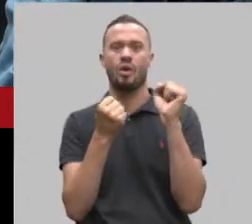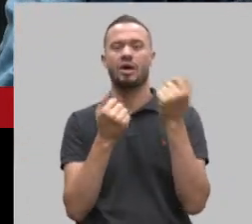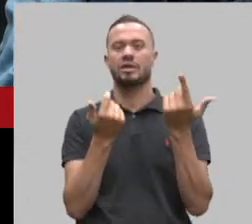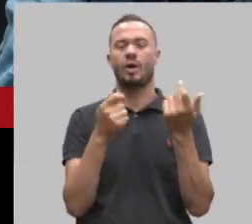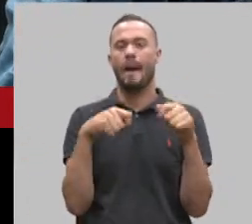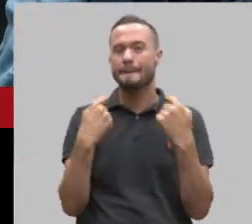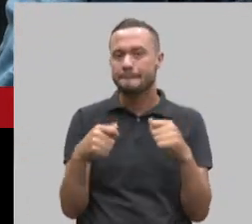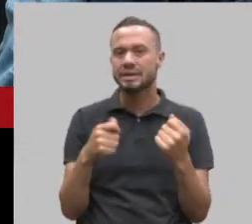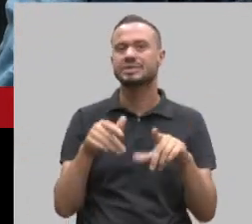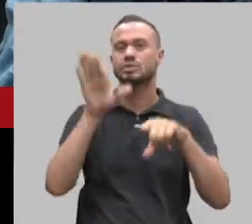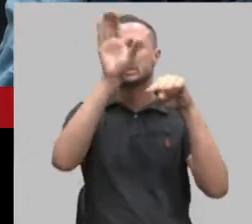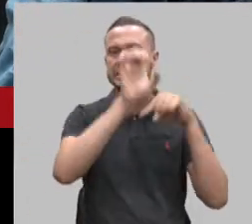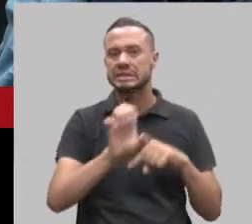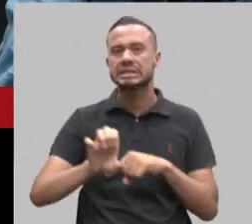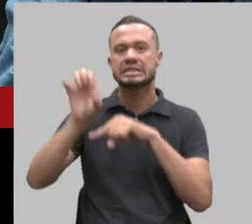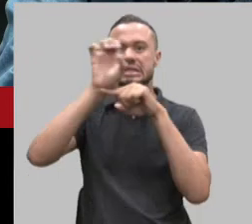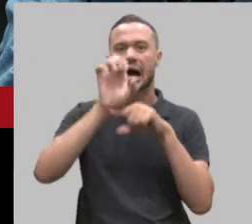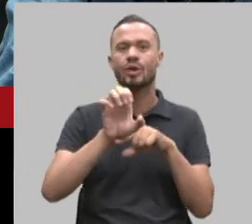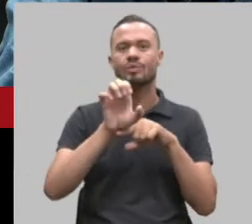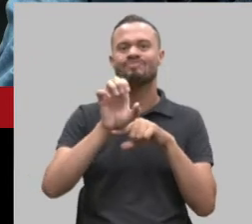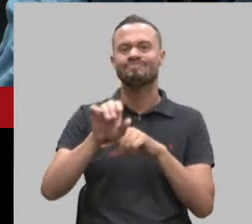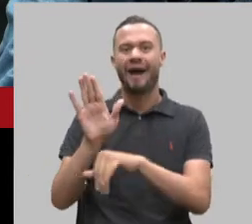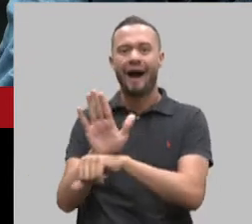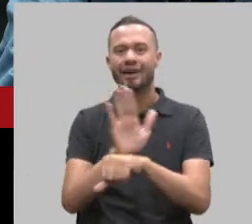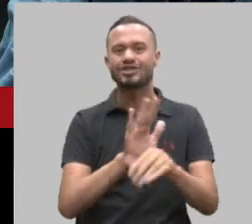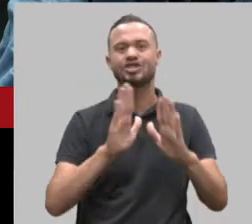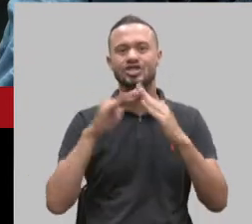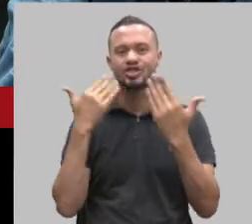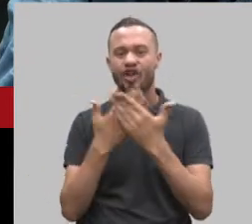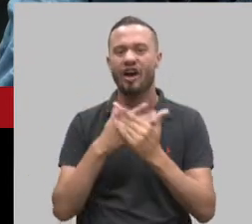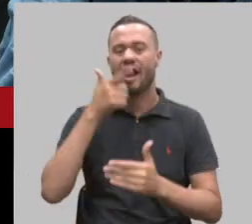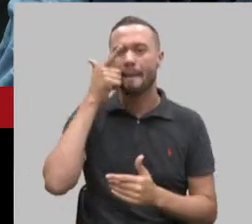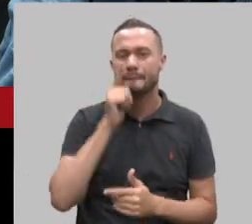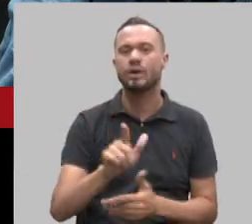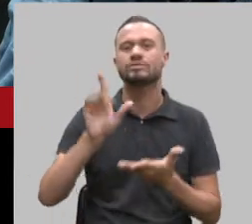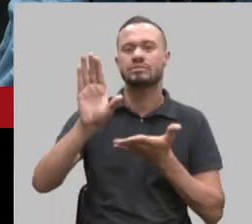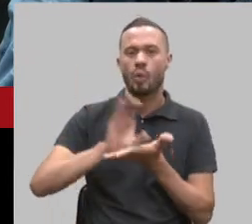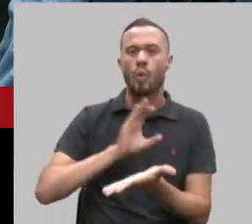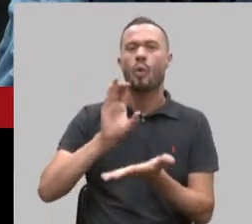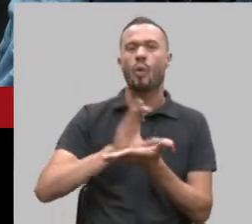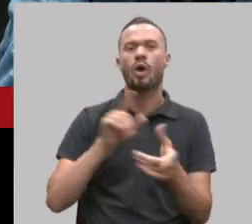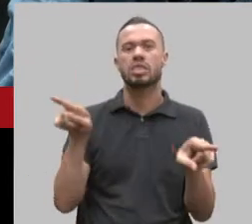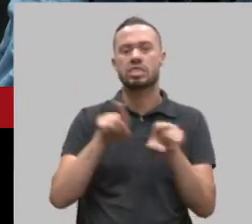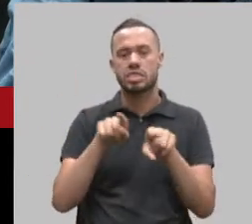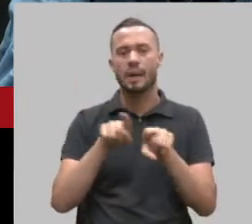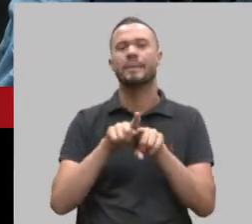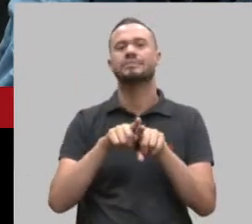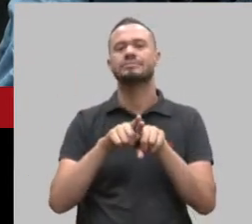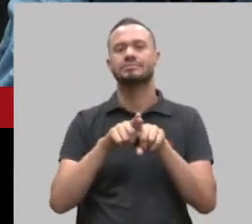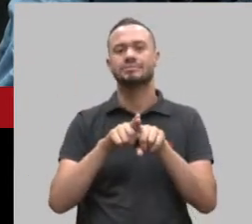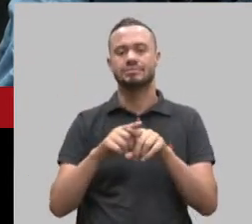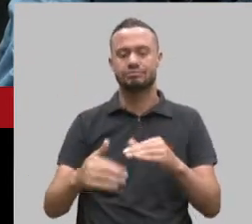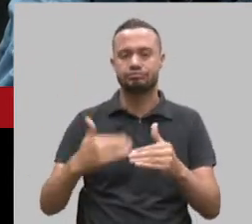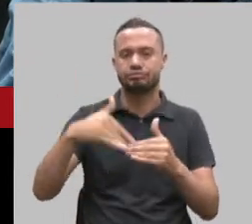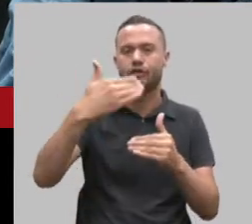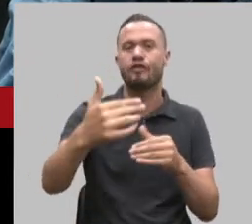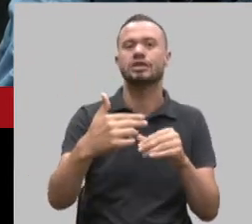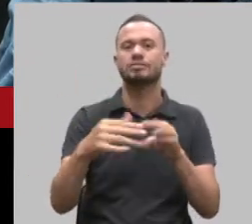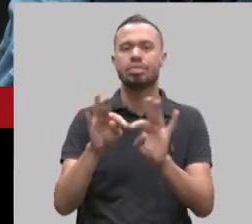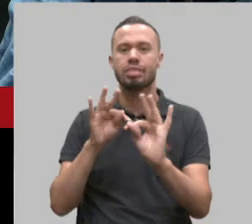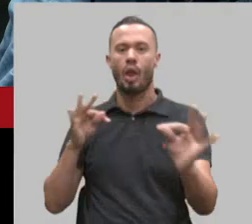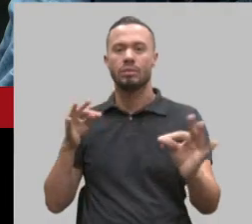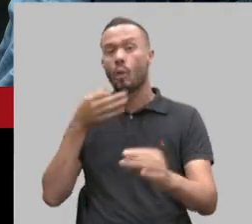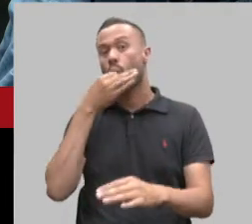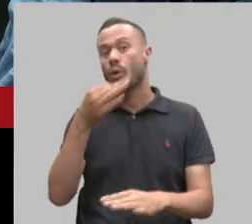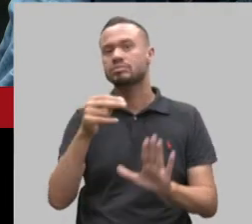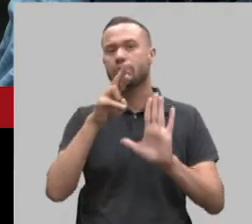escolas a maneira que ela consiga acompanhar os os recursos e avanços tecnológicos entretanto eu acho que a redação da proposta ela